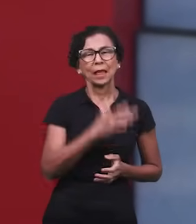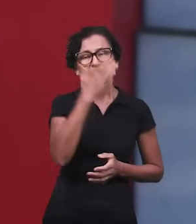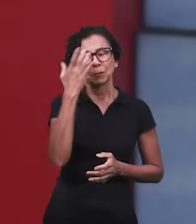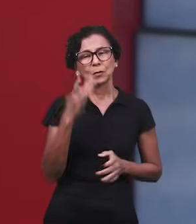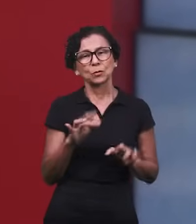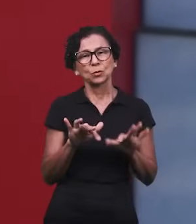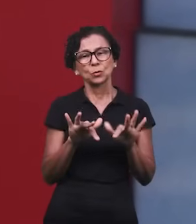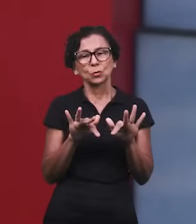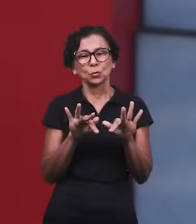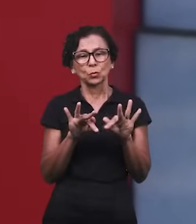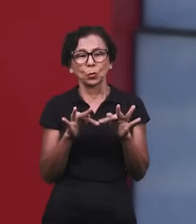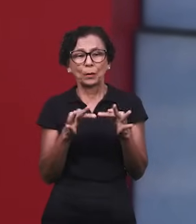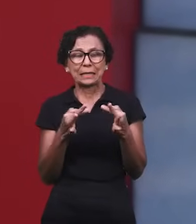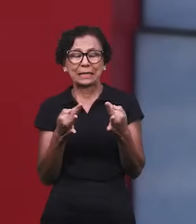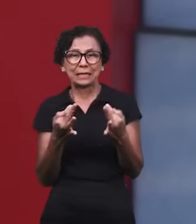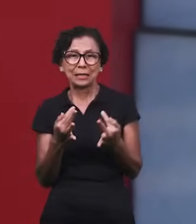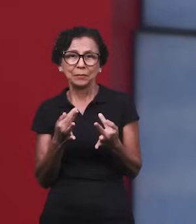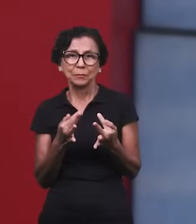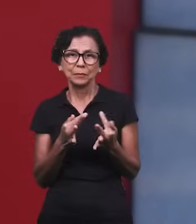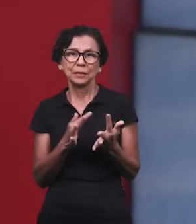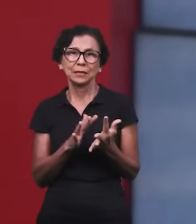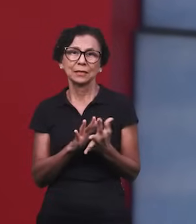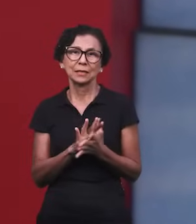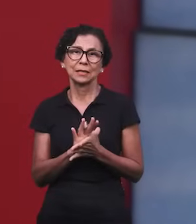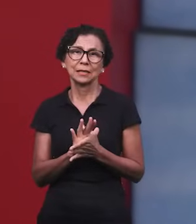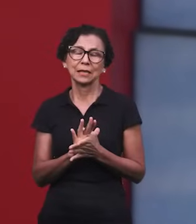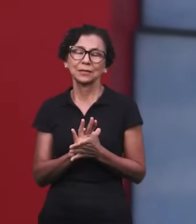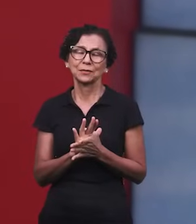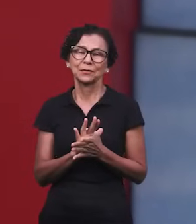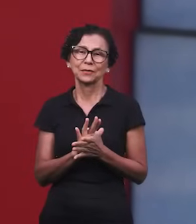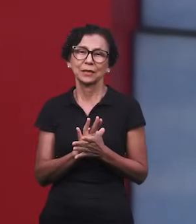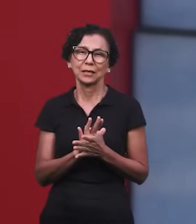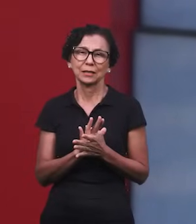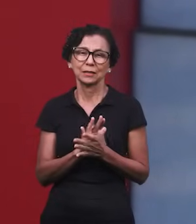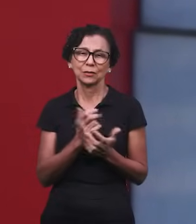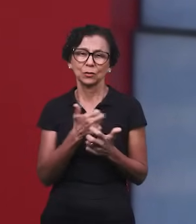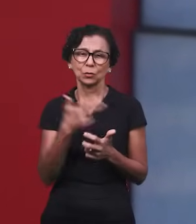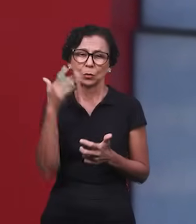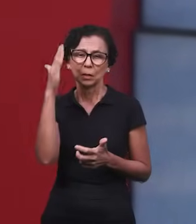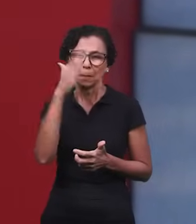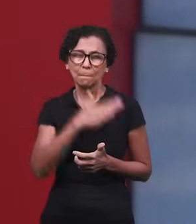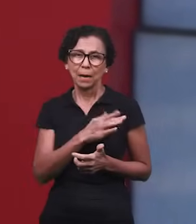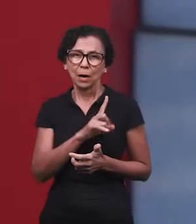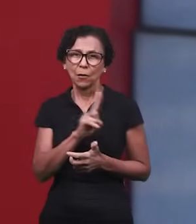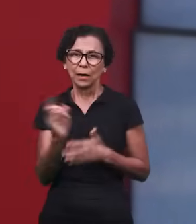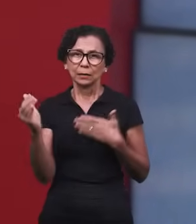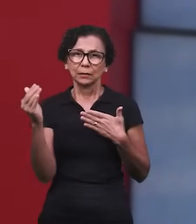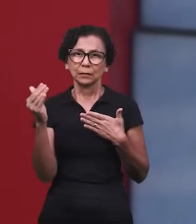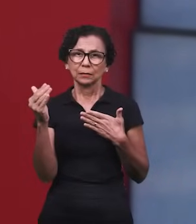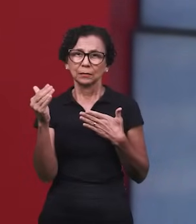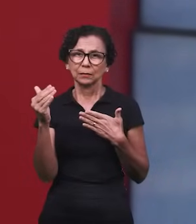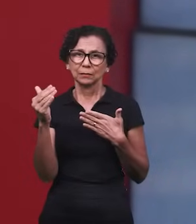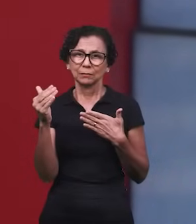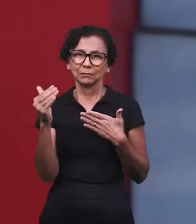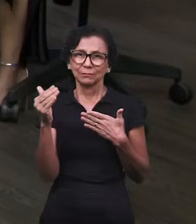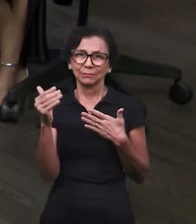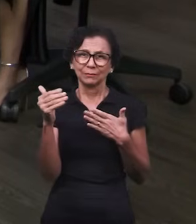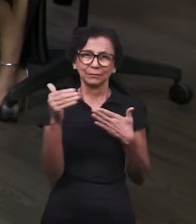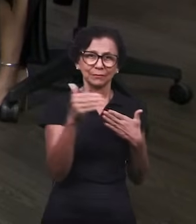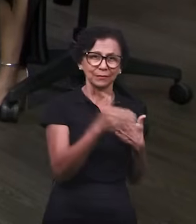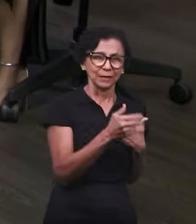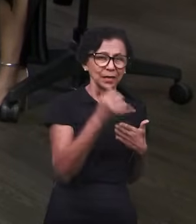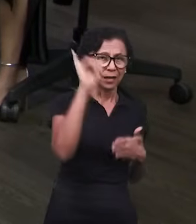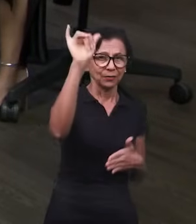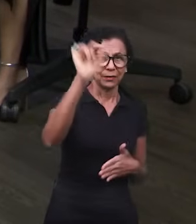desvia. Então é melhor você se desviar, porque se você não fizer isso, você vai entrar em dificuldade.